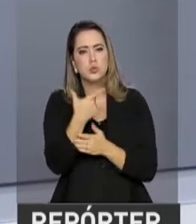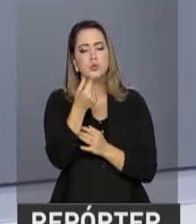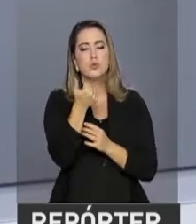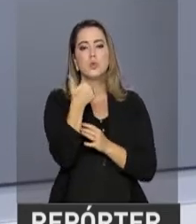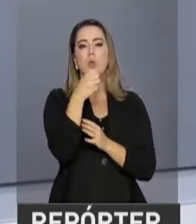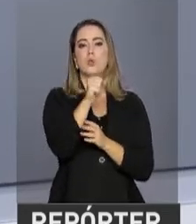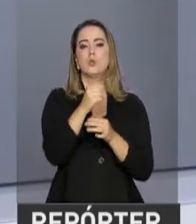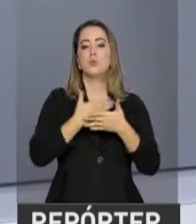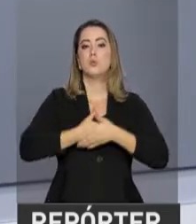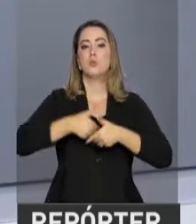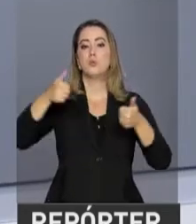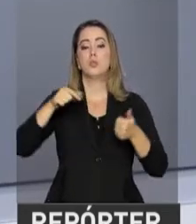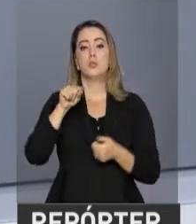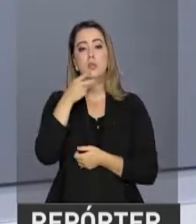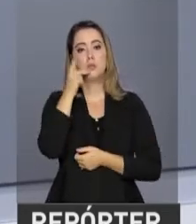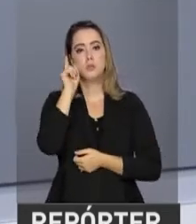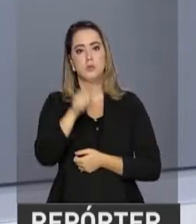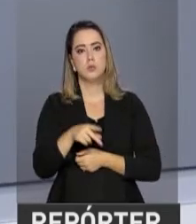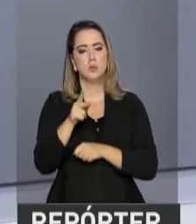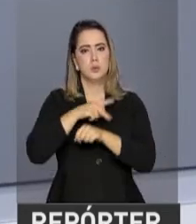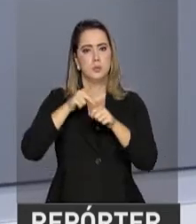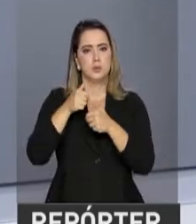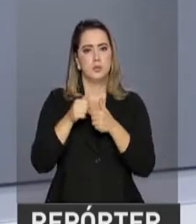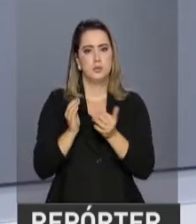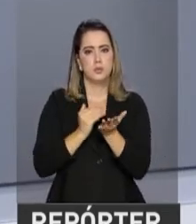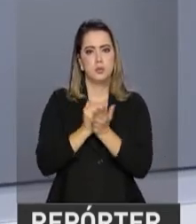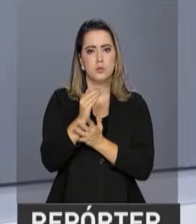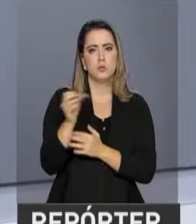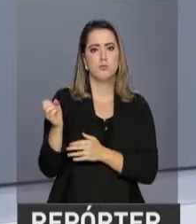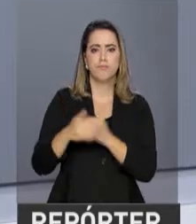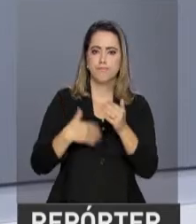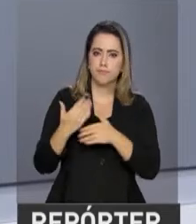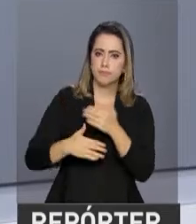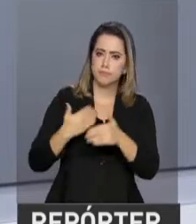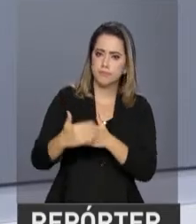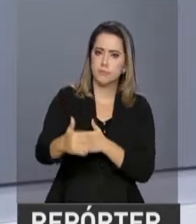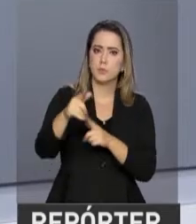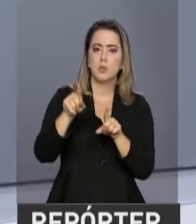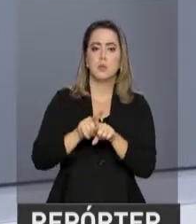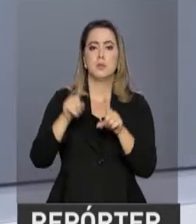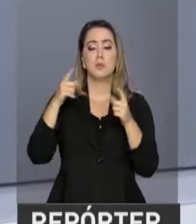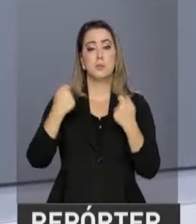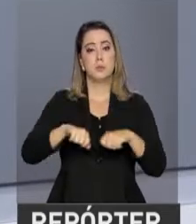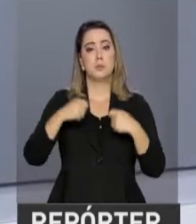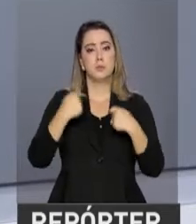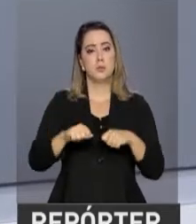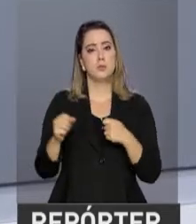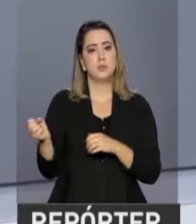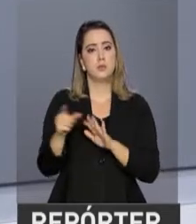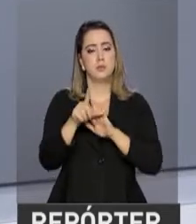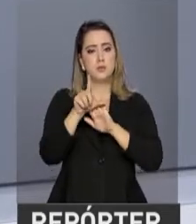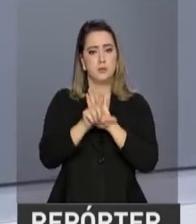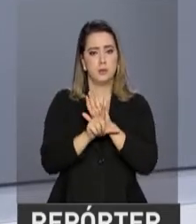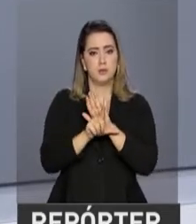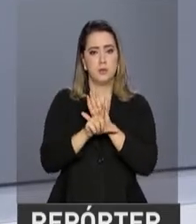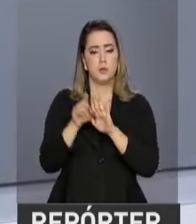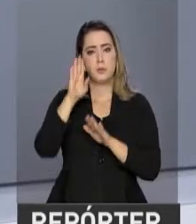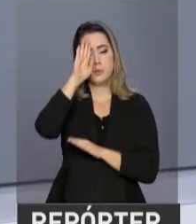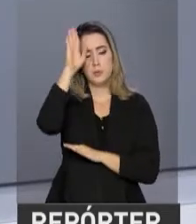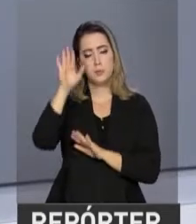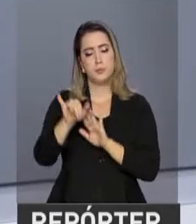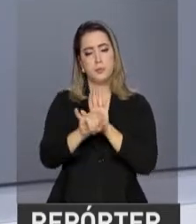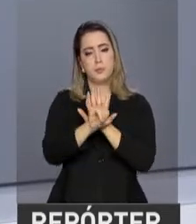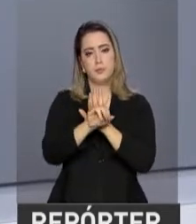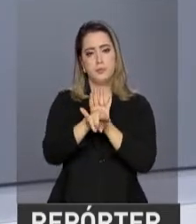a 2008 segundo ele o país está no início de um longo ciclo de crescimento mas tudo depende das reformas principalmente